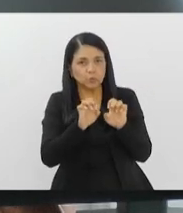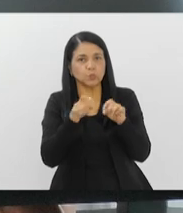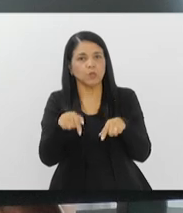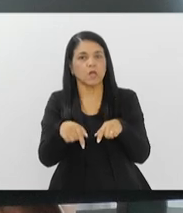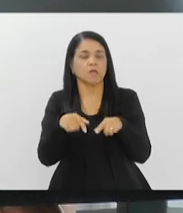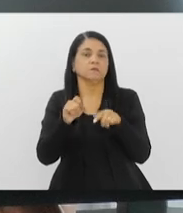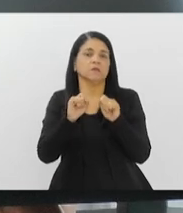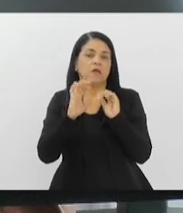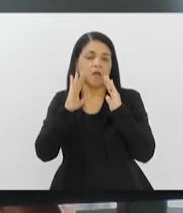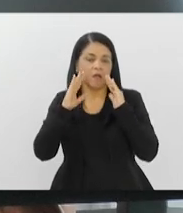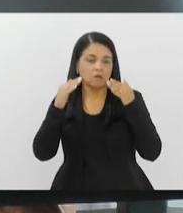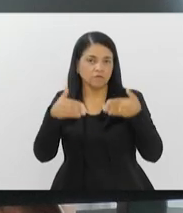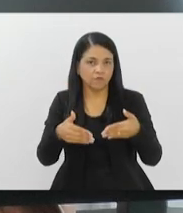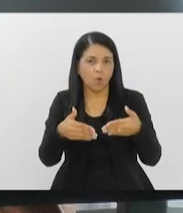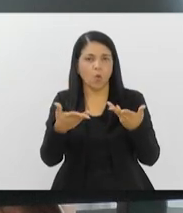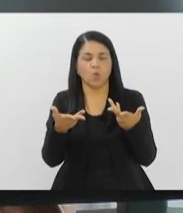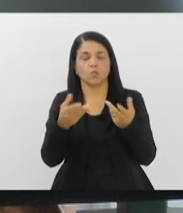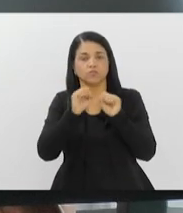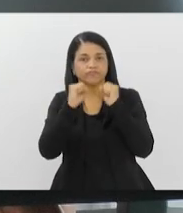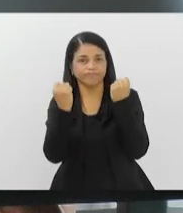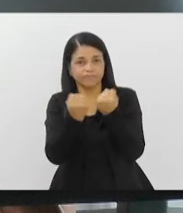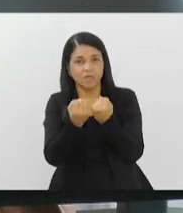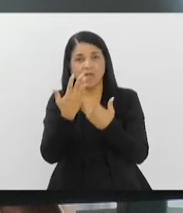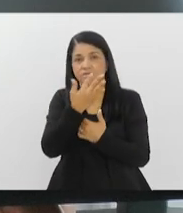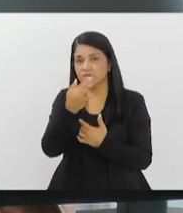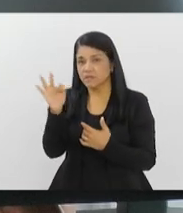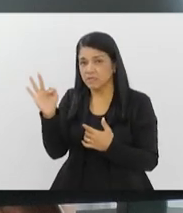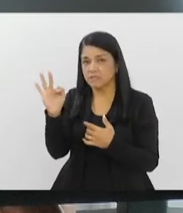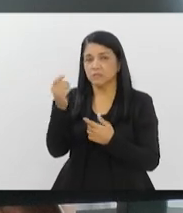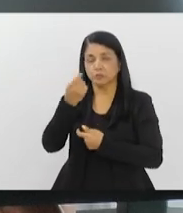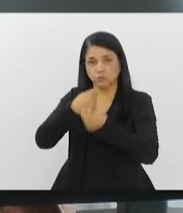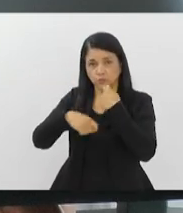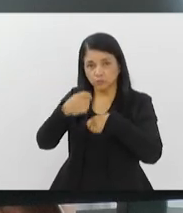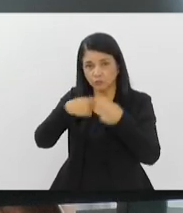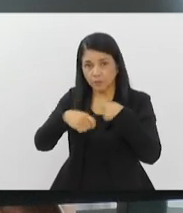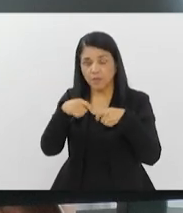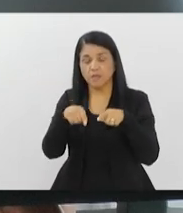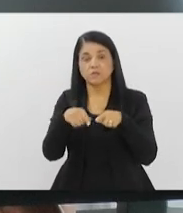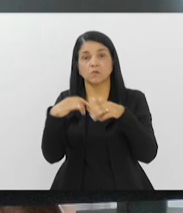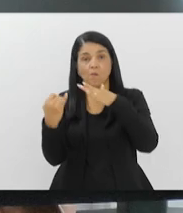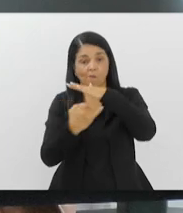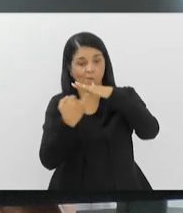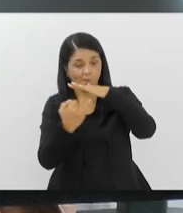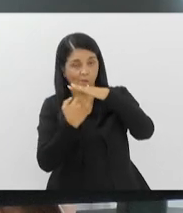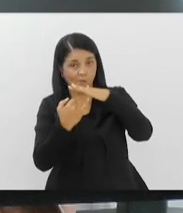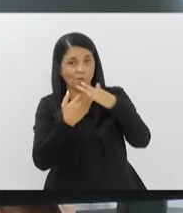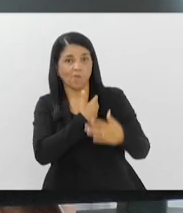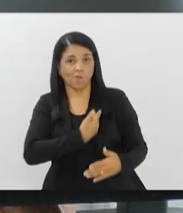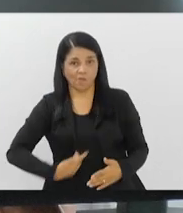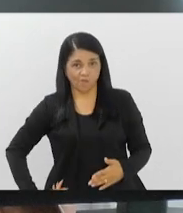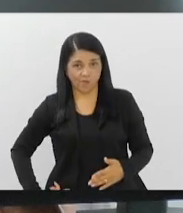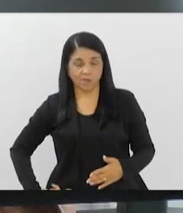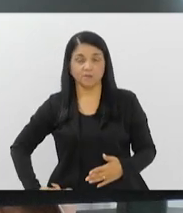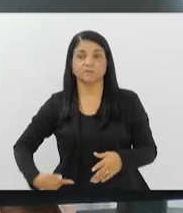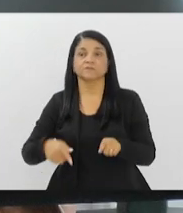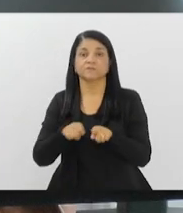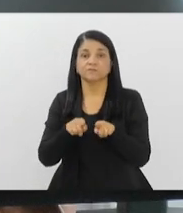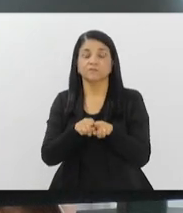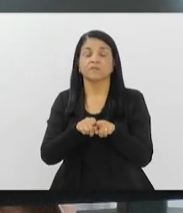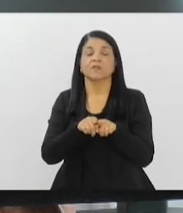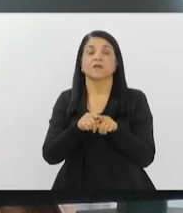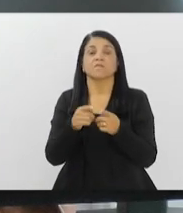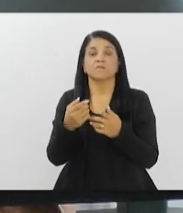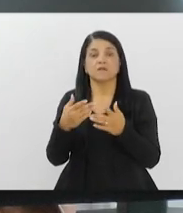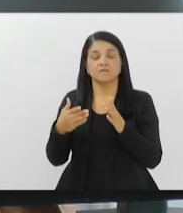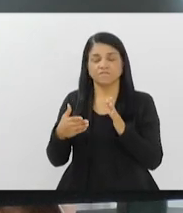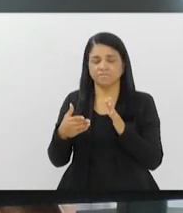através do fórum, seja através da Federação das Câmaras de Comércio, que é um órgão do governo, tá? Afiliada com a Confederação Nacional do Comércio,